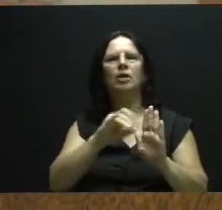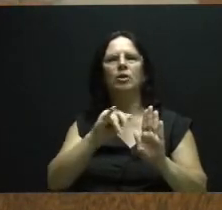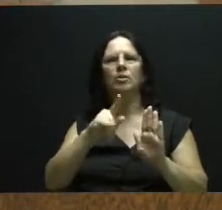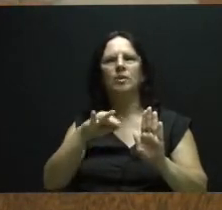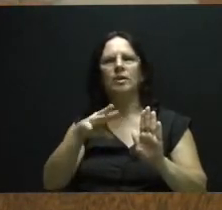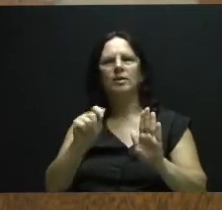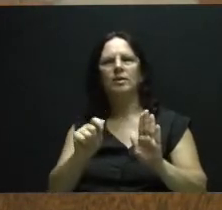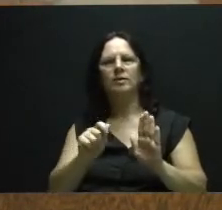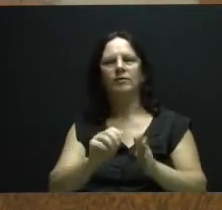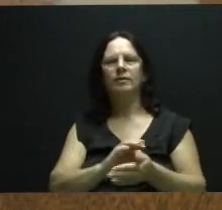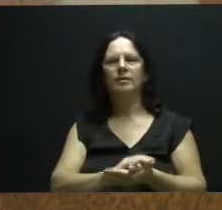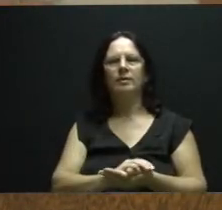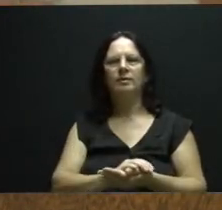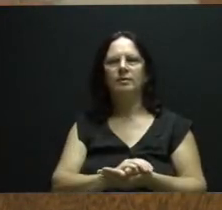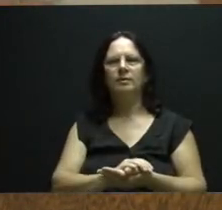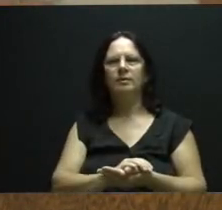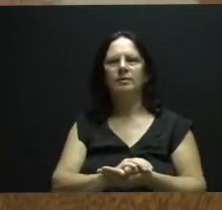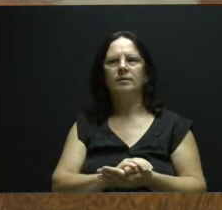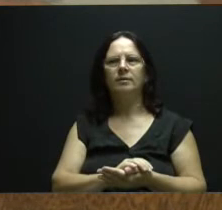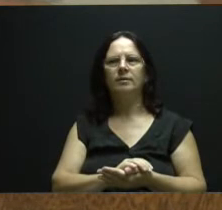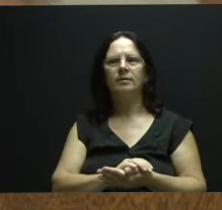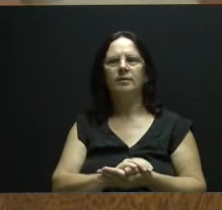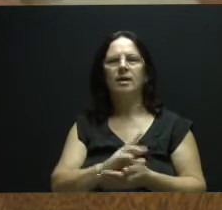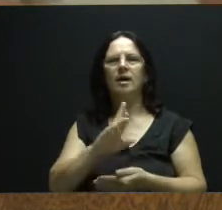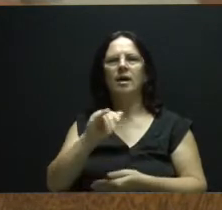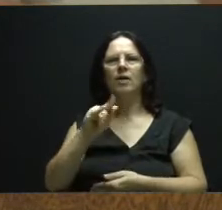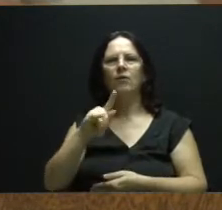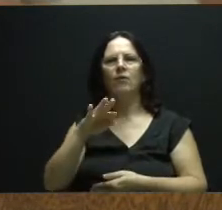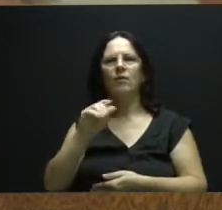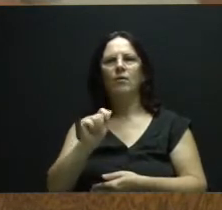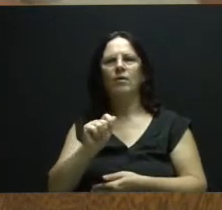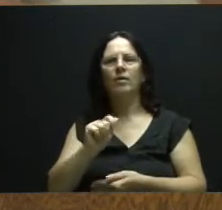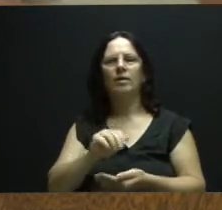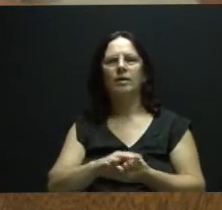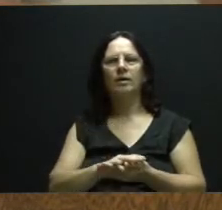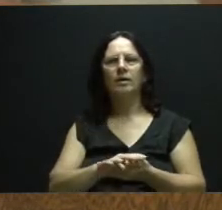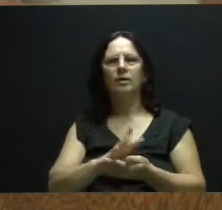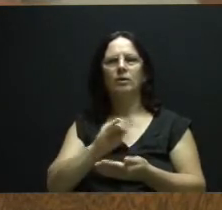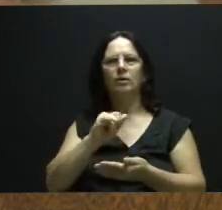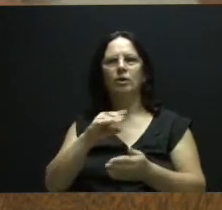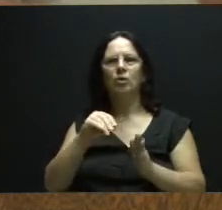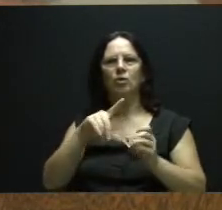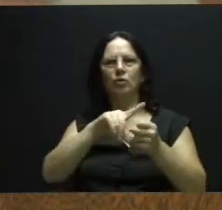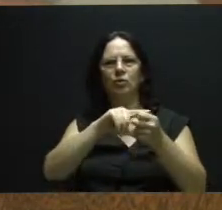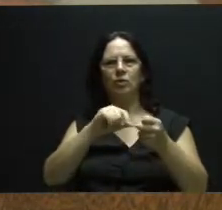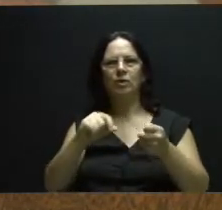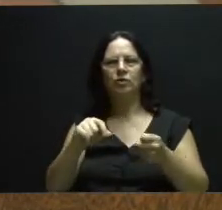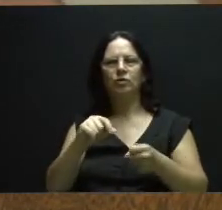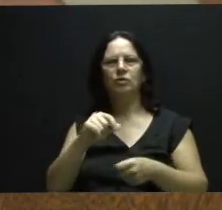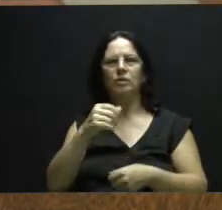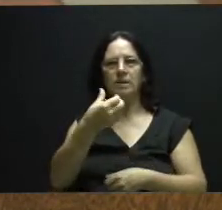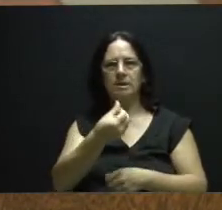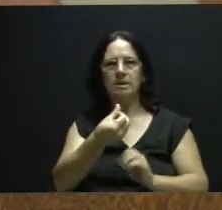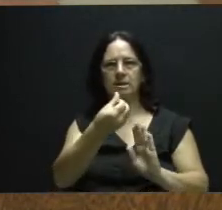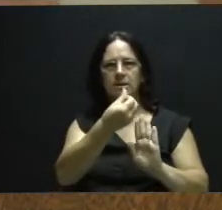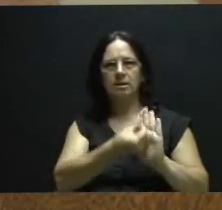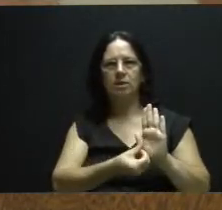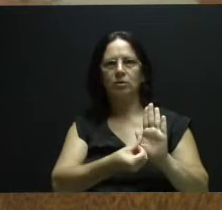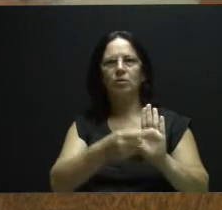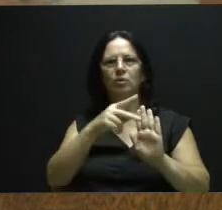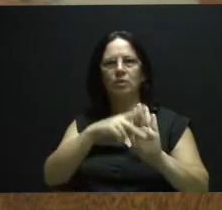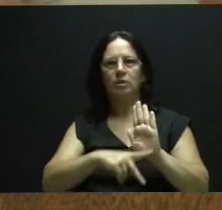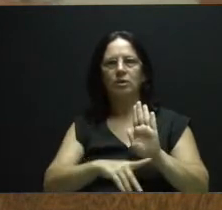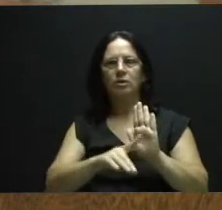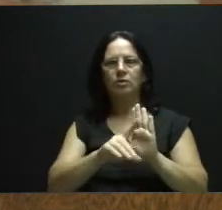emenda é evo revoga o interior e o teor do artigo 6º do projeto de